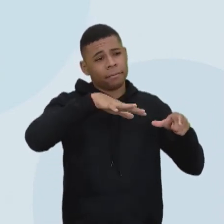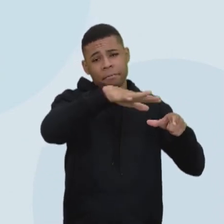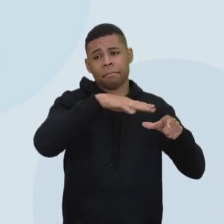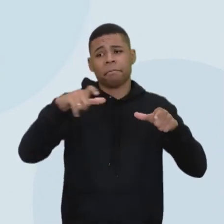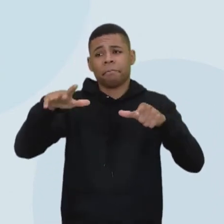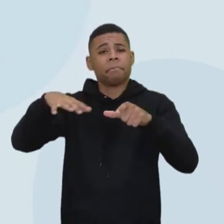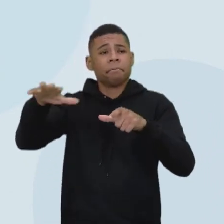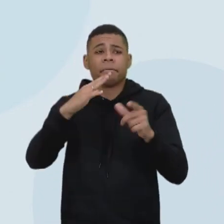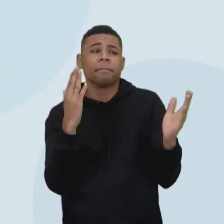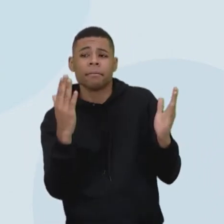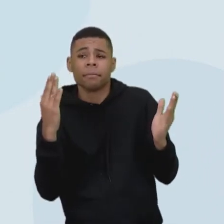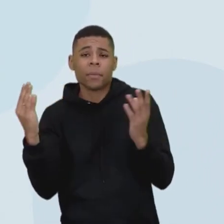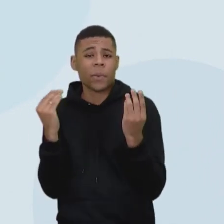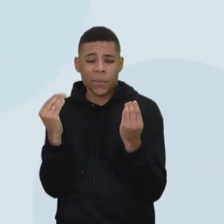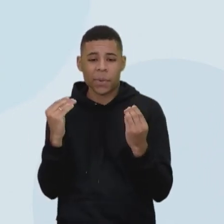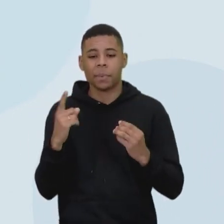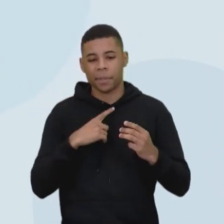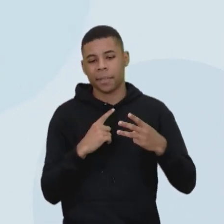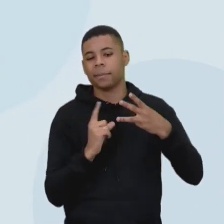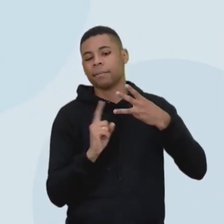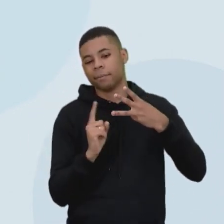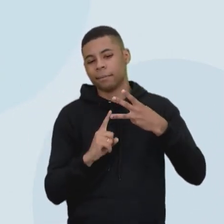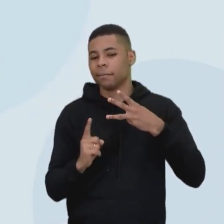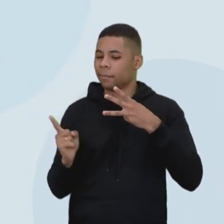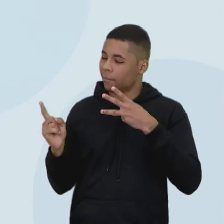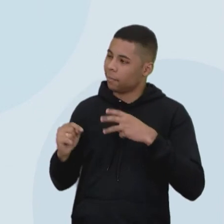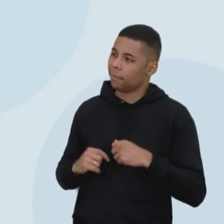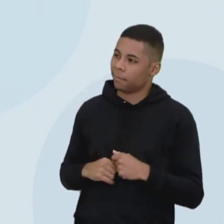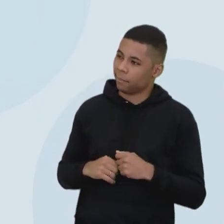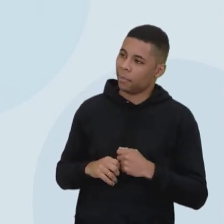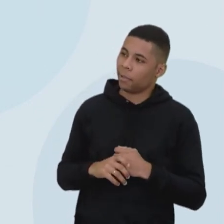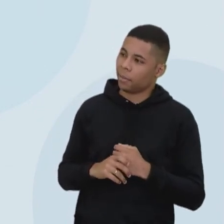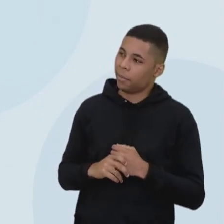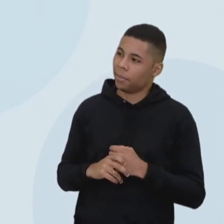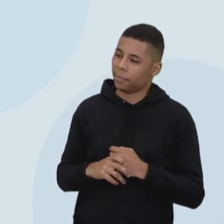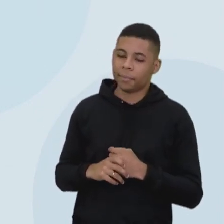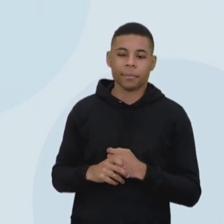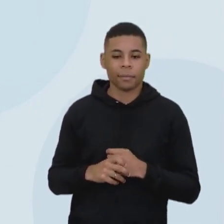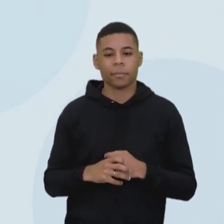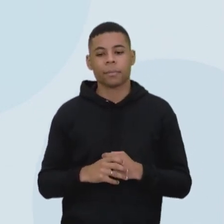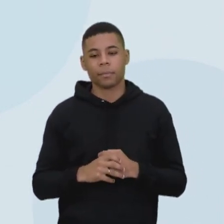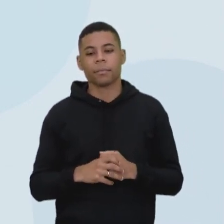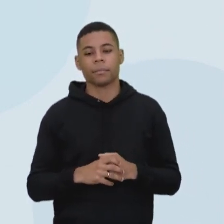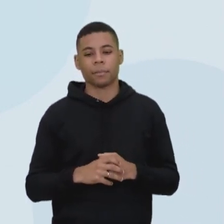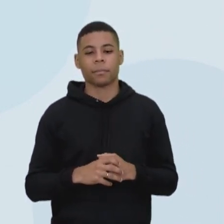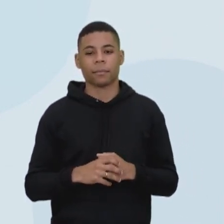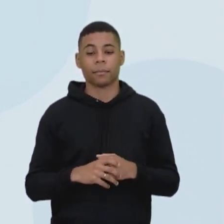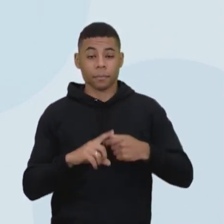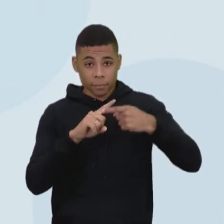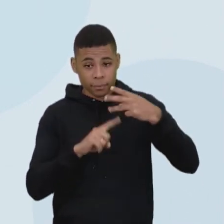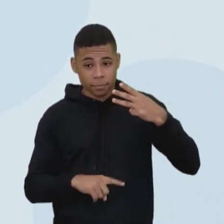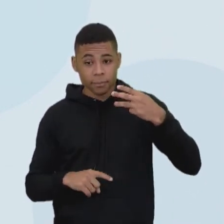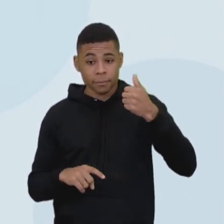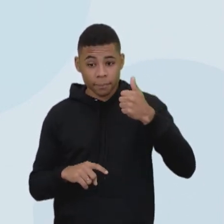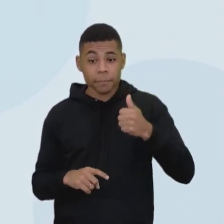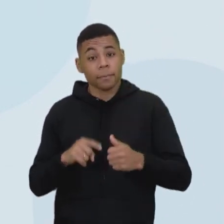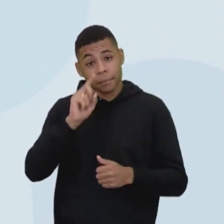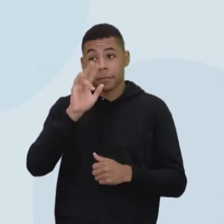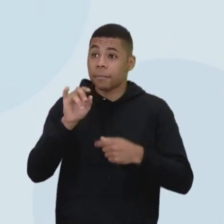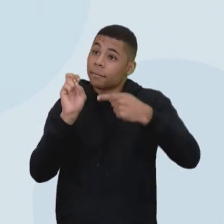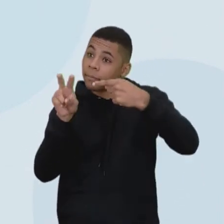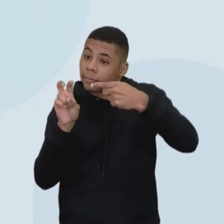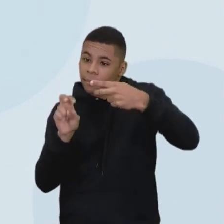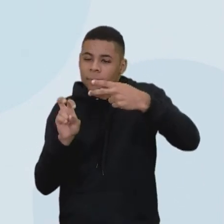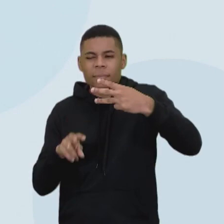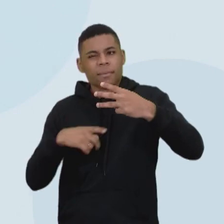são passadas. E aí nós temos aí a transição demográfica, que também está disponível nesse link, que aí você vai ver lá a questão